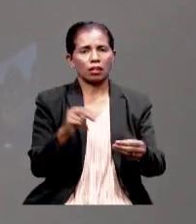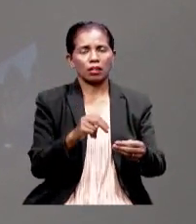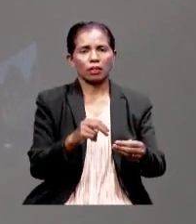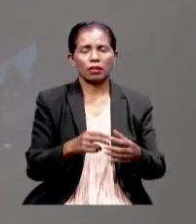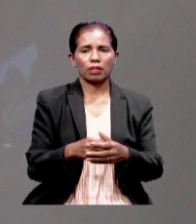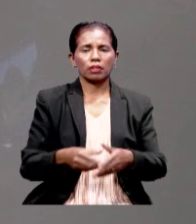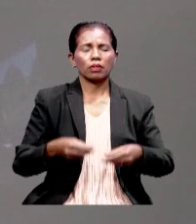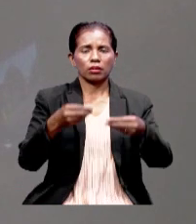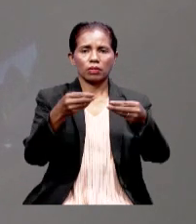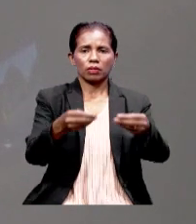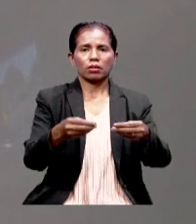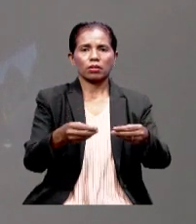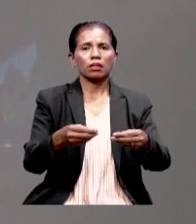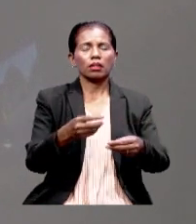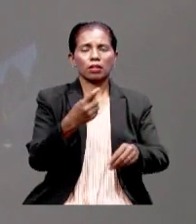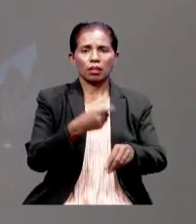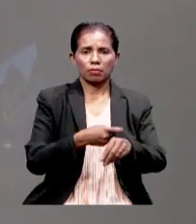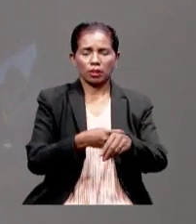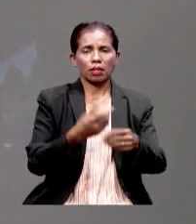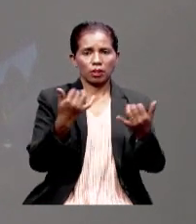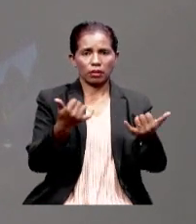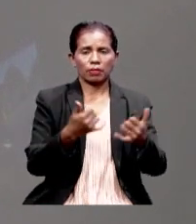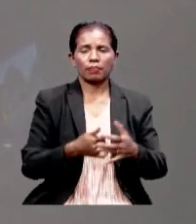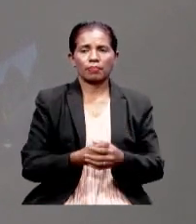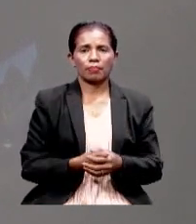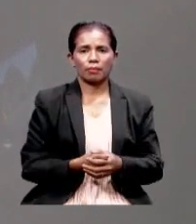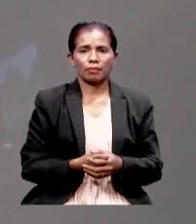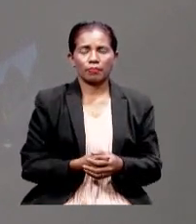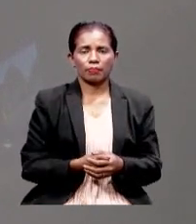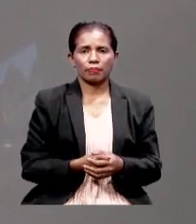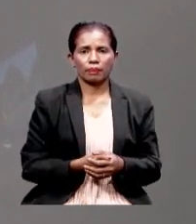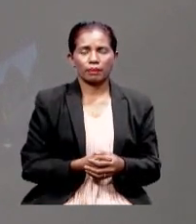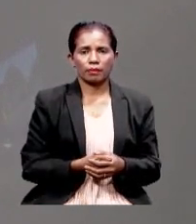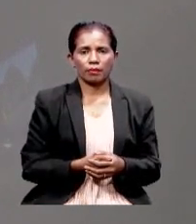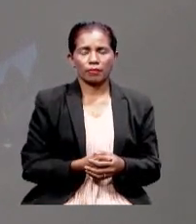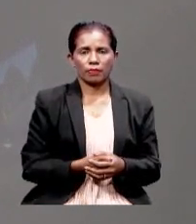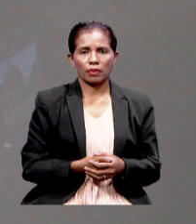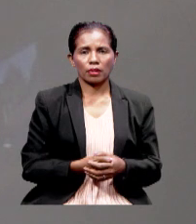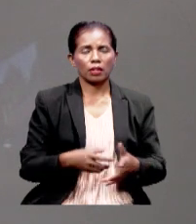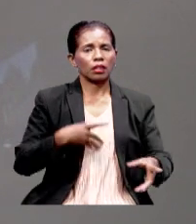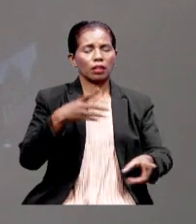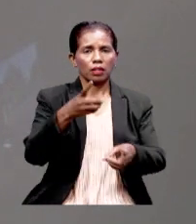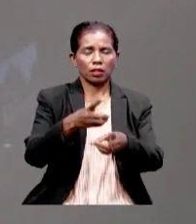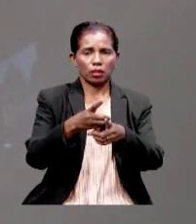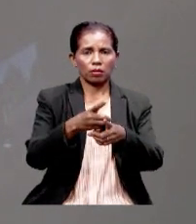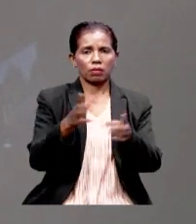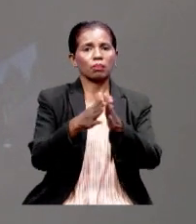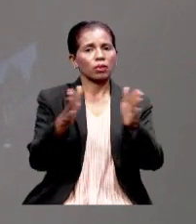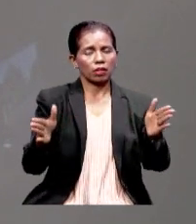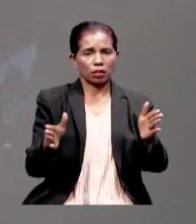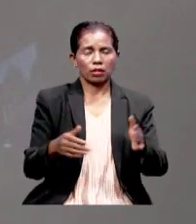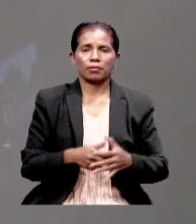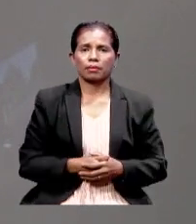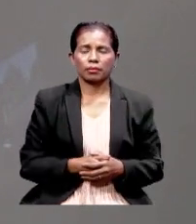emprega ba de situação ida né, ba direito coletivo ira carimos